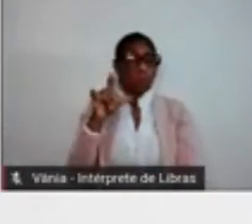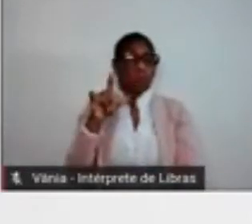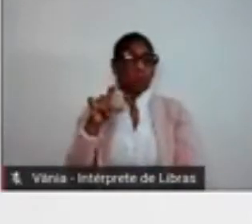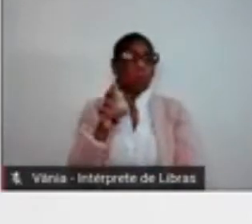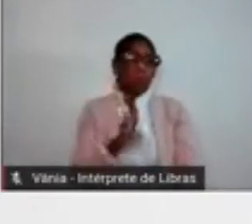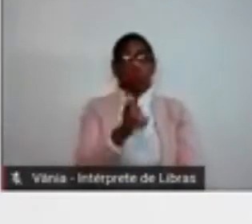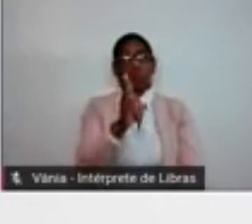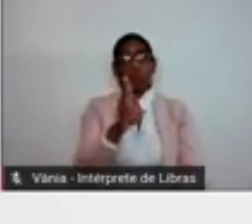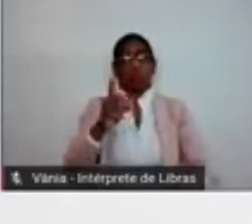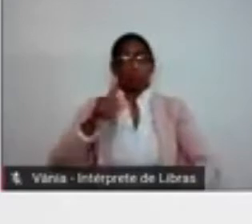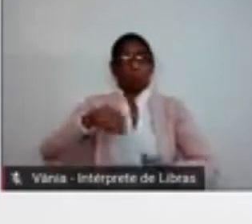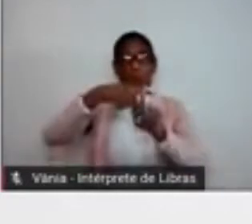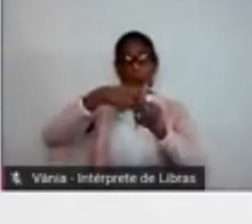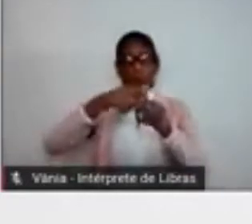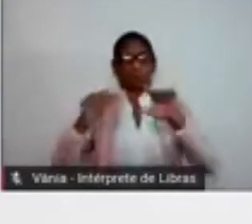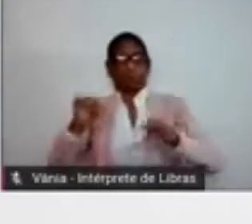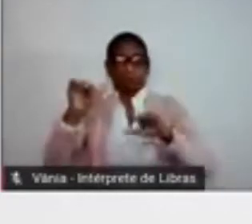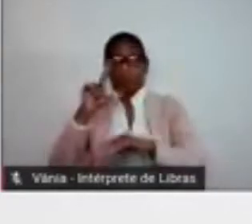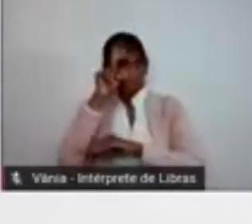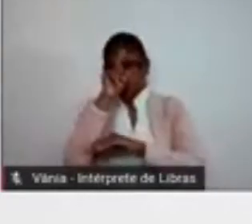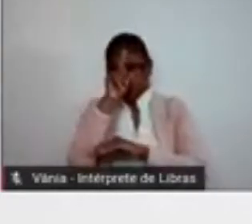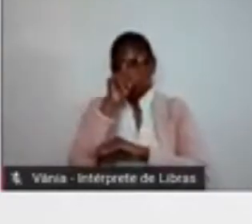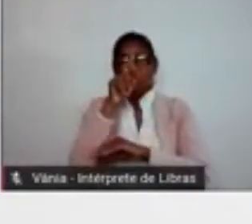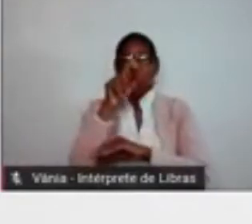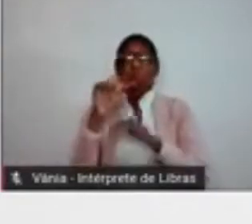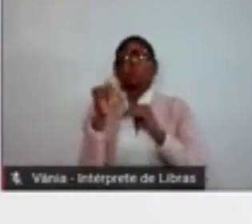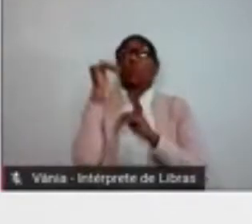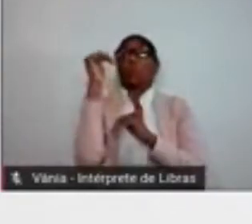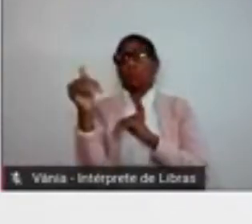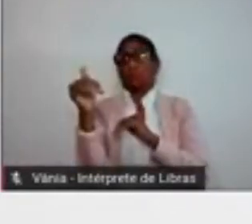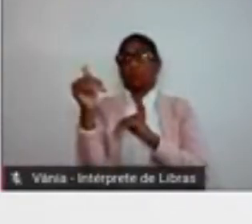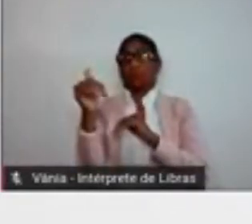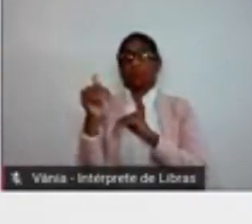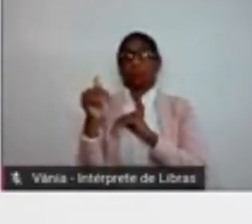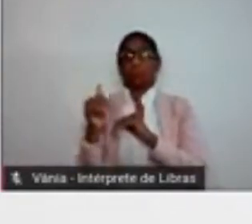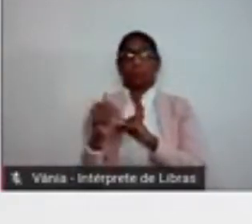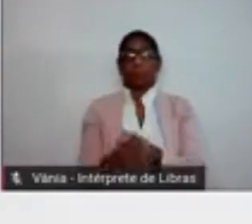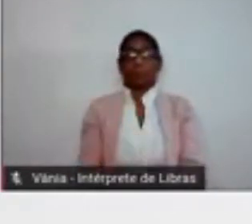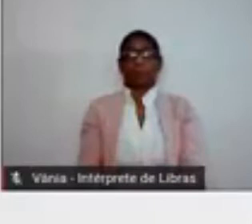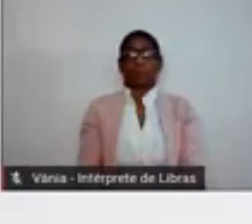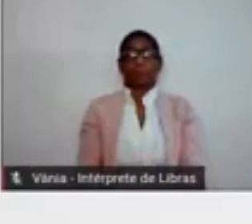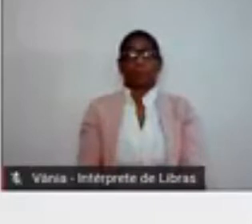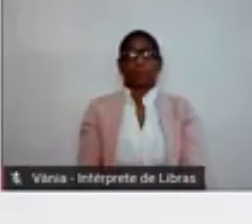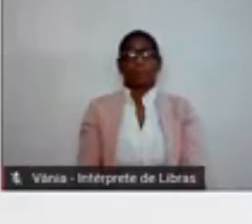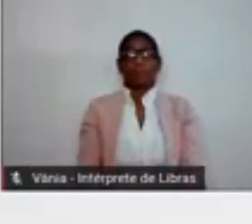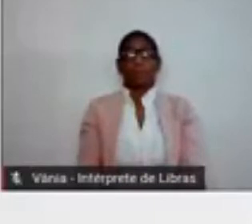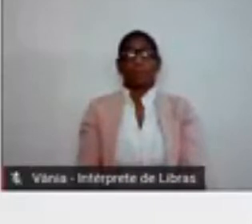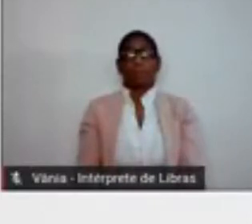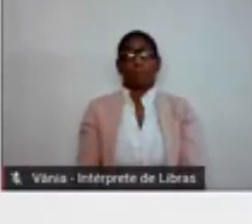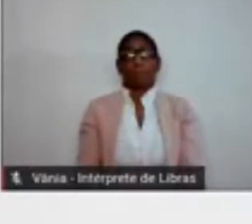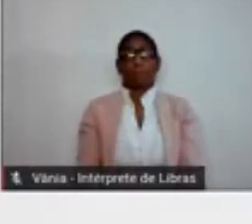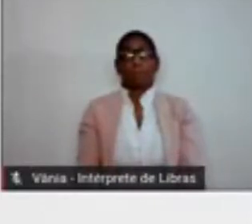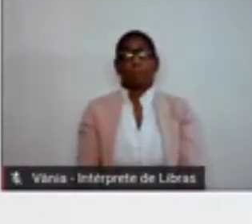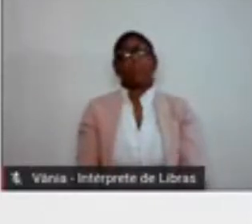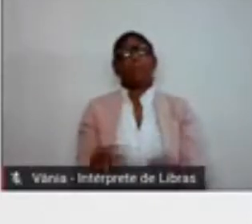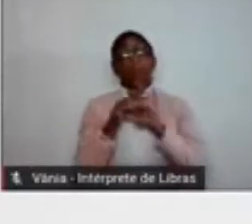está num patamar elevado, hospitalizações num patamar elevado, aqui reduzindo, e a disponibilidade de